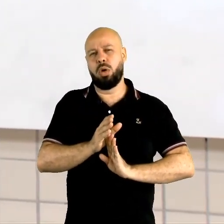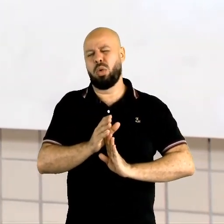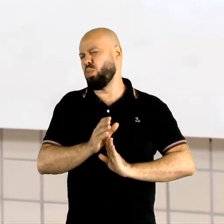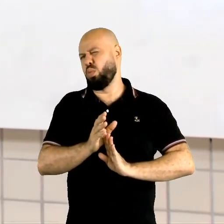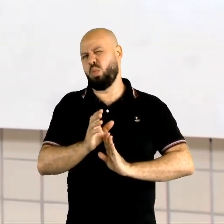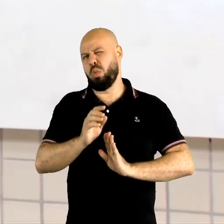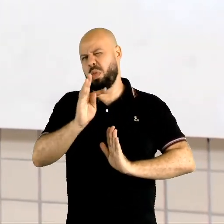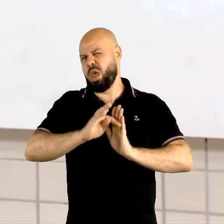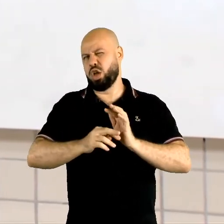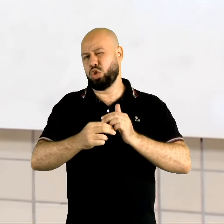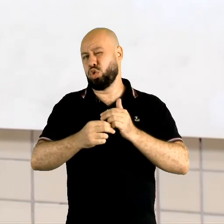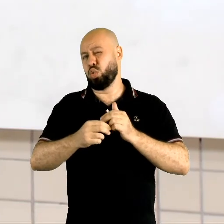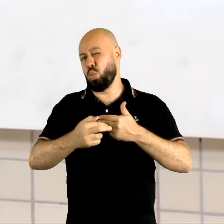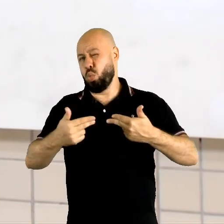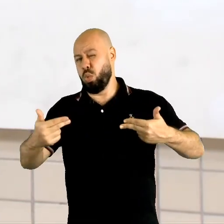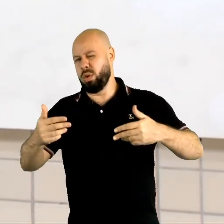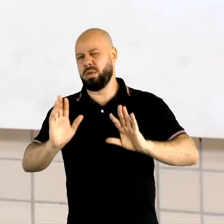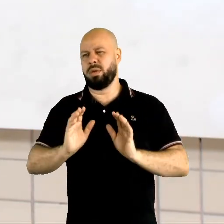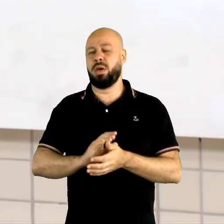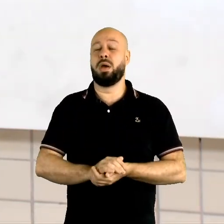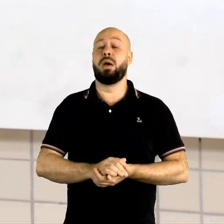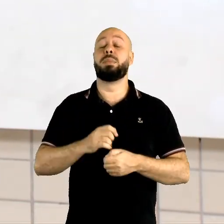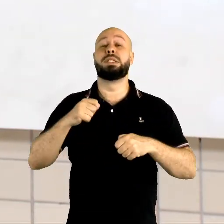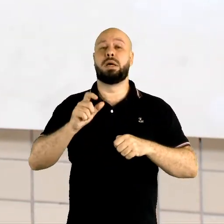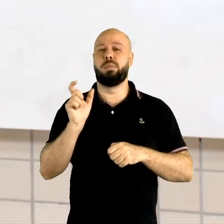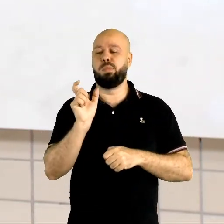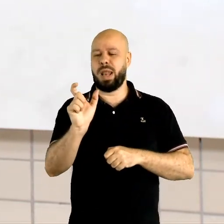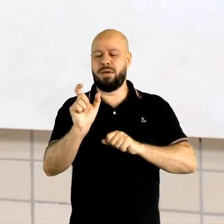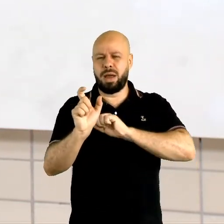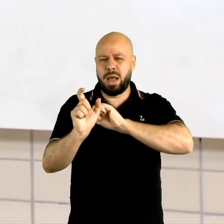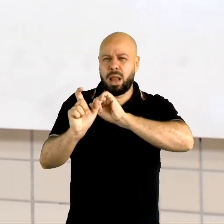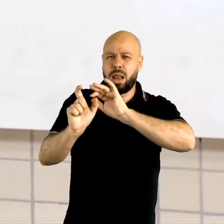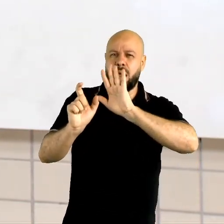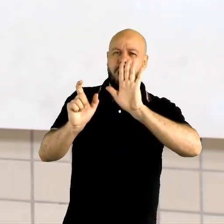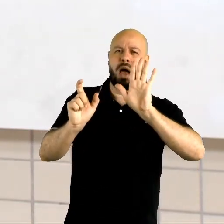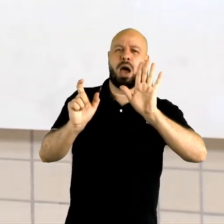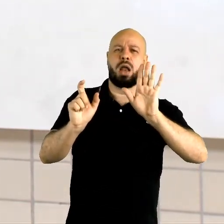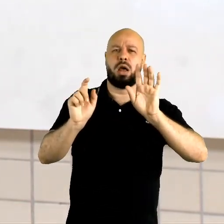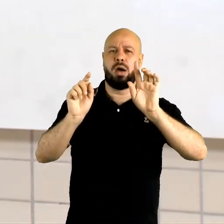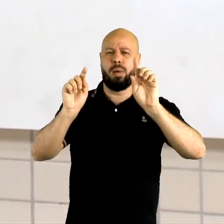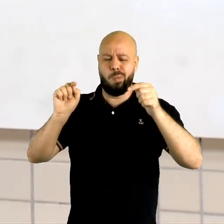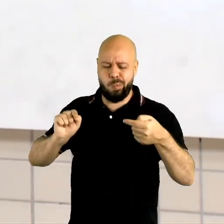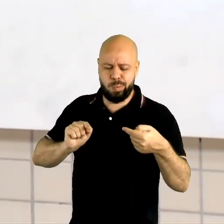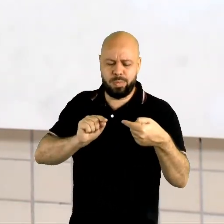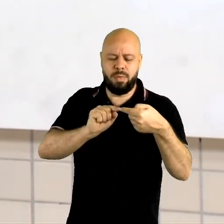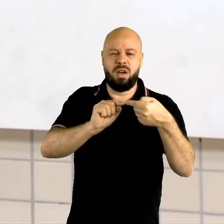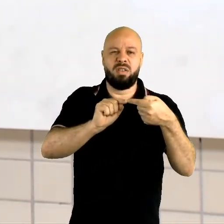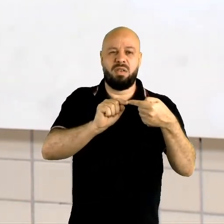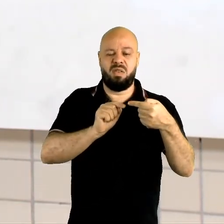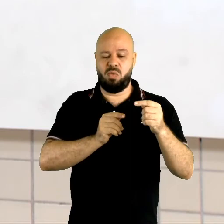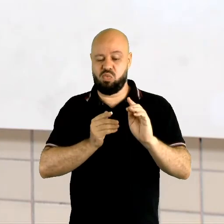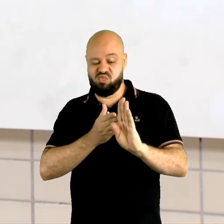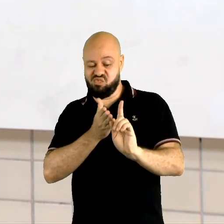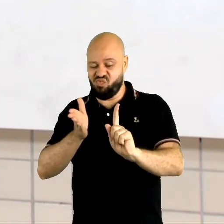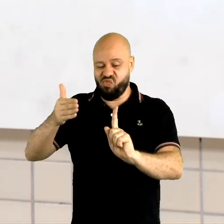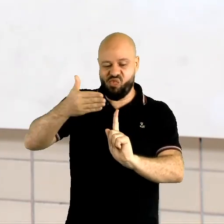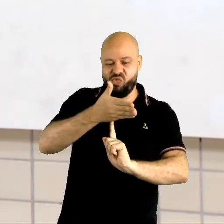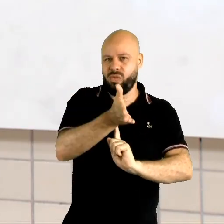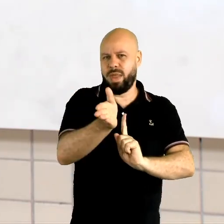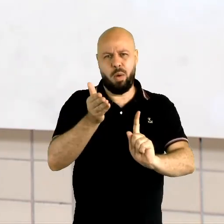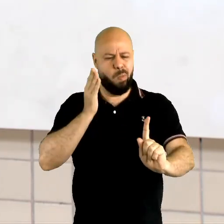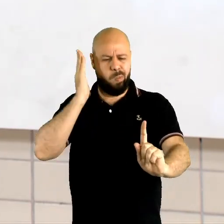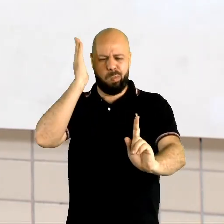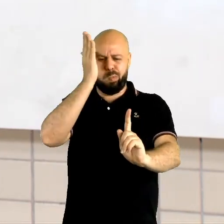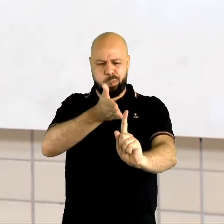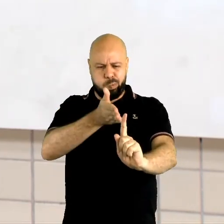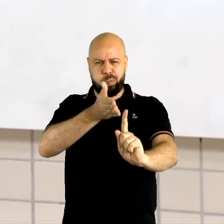um, palavras claras, objetivas, não faça muito rodeios, diga claramente,